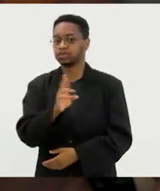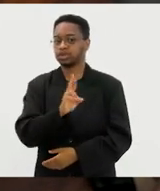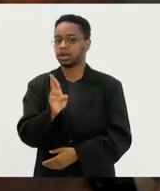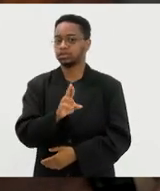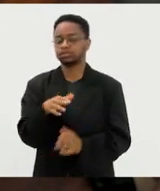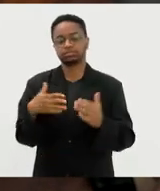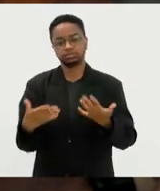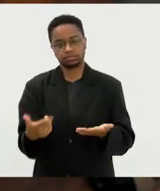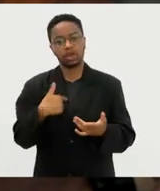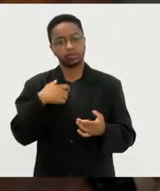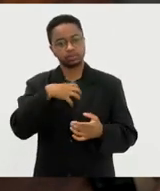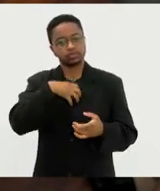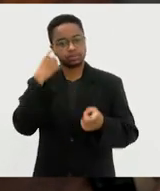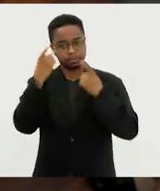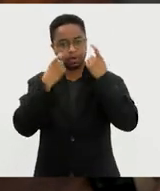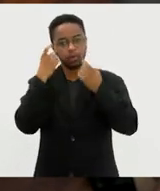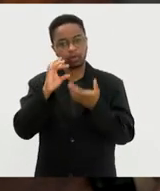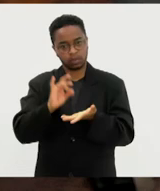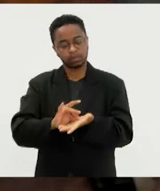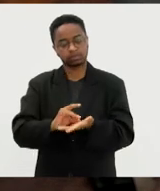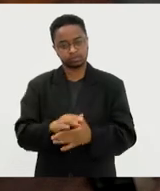eu tenho essa preocupação.